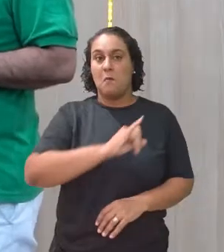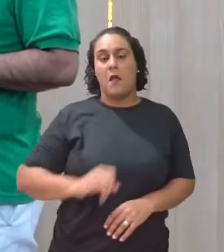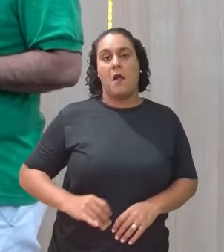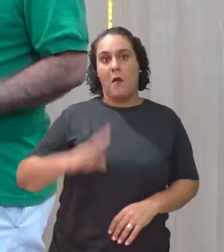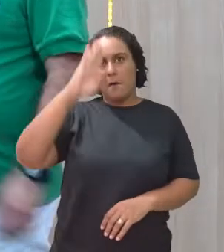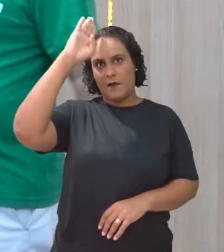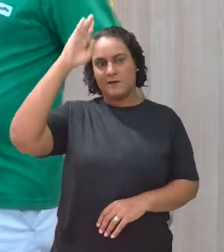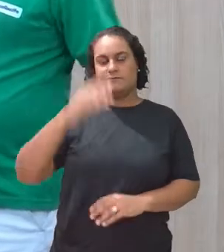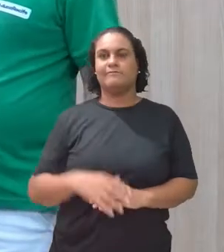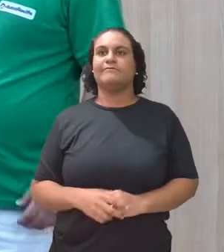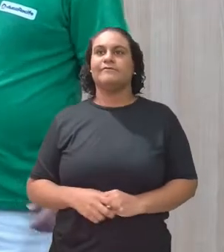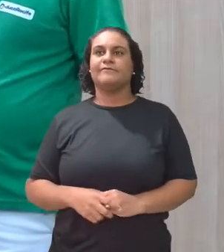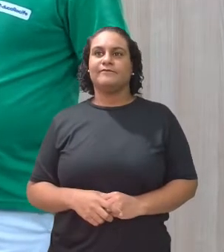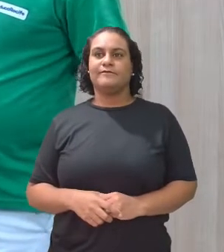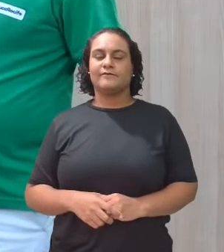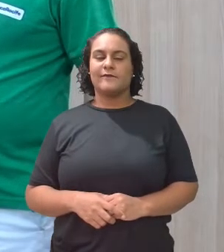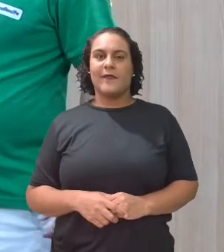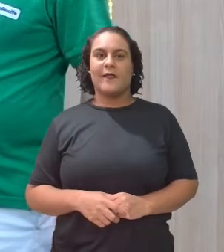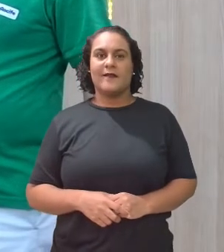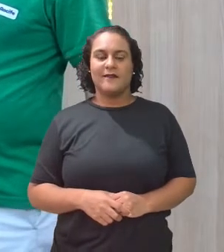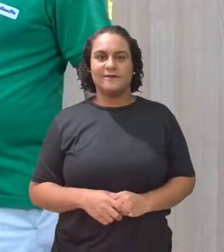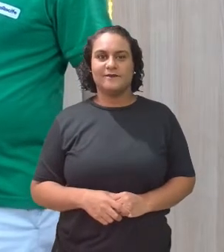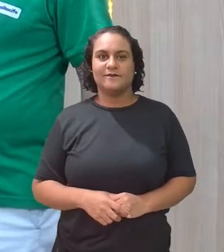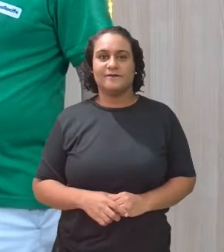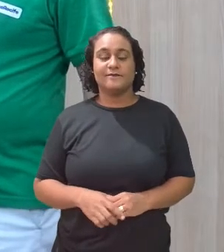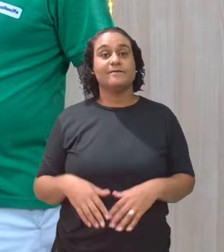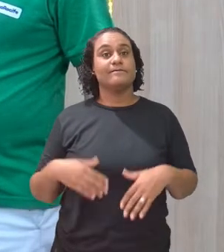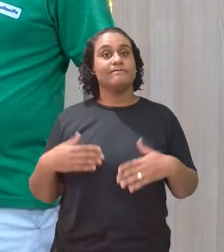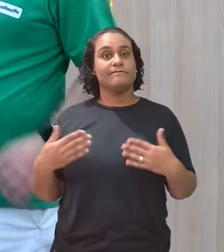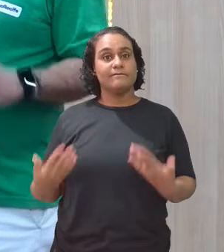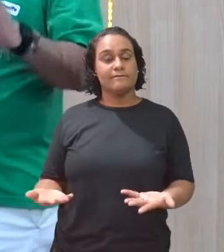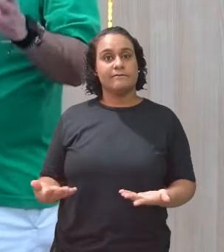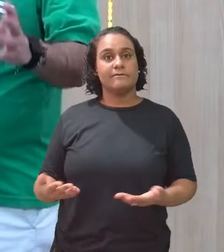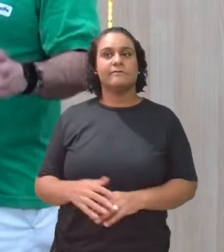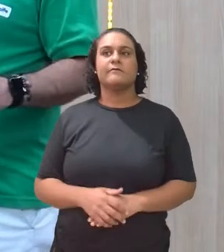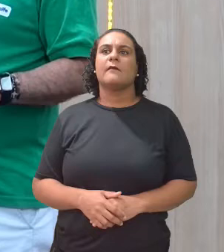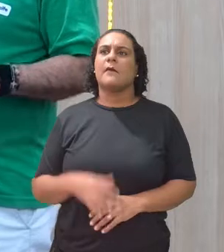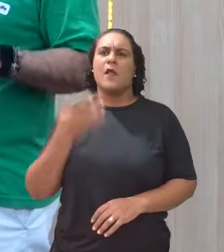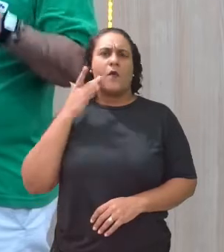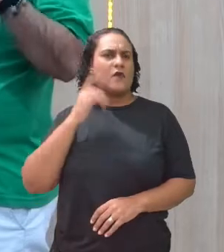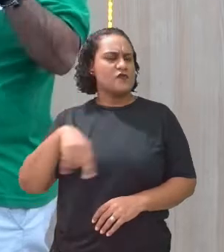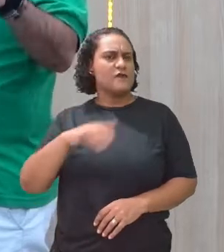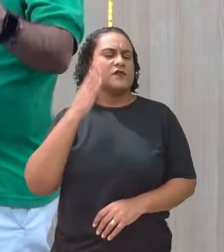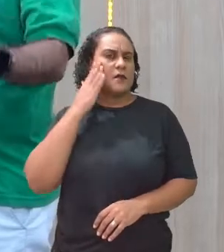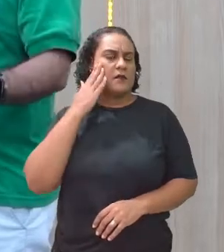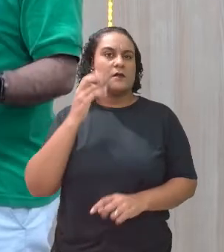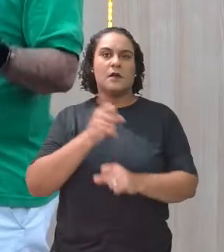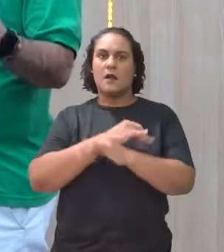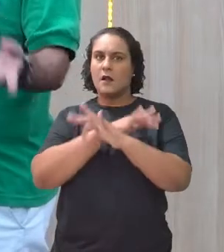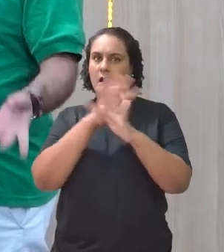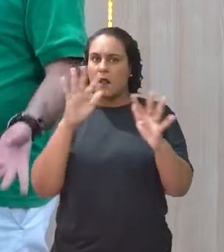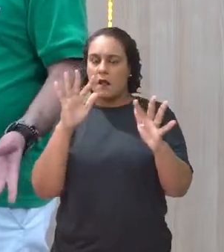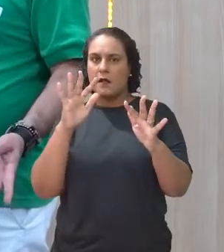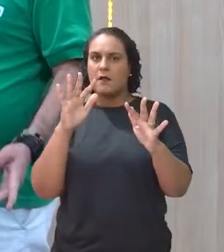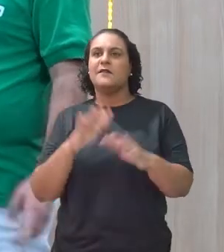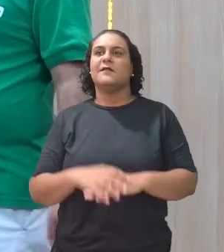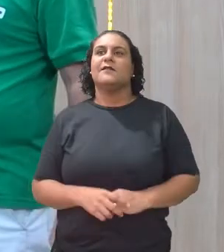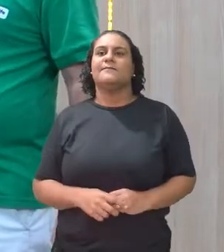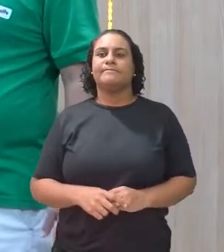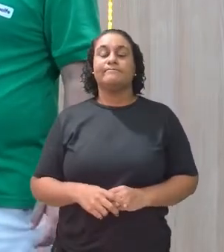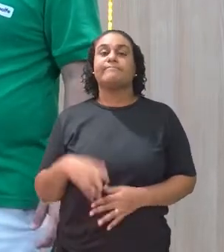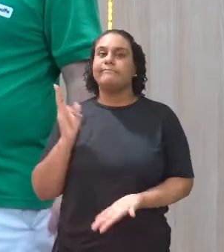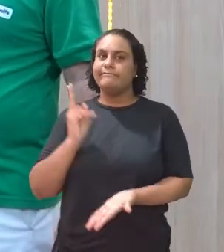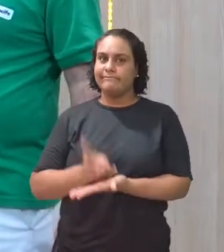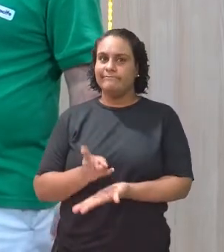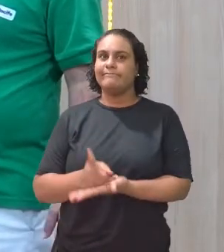Romano, ok? Então, tá aí, acho que já deu para entender, né, de onde eles vieram, quem eram. Então,